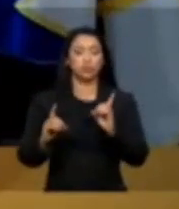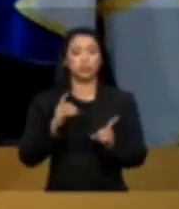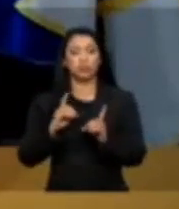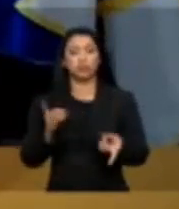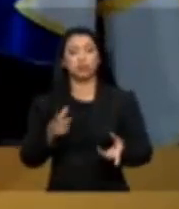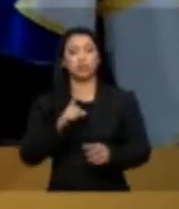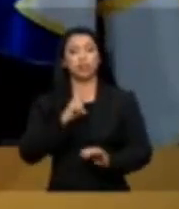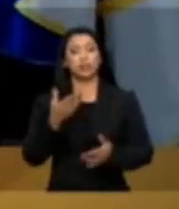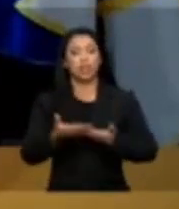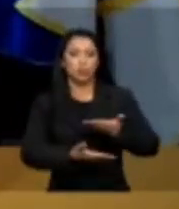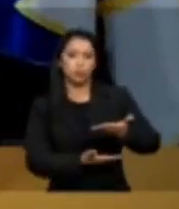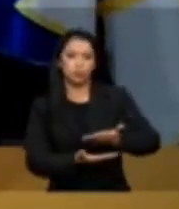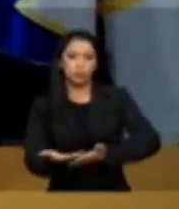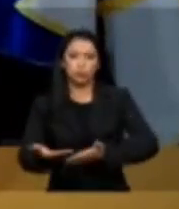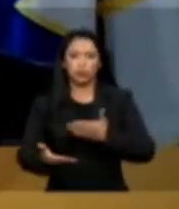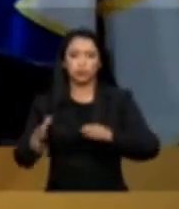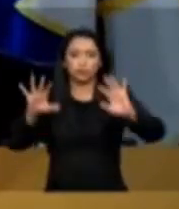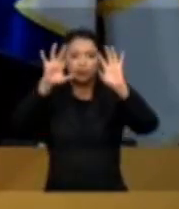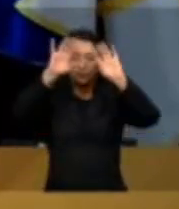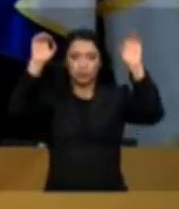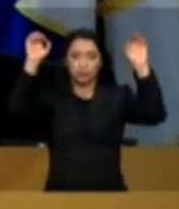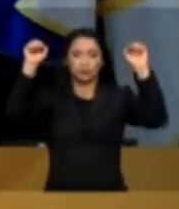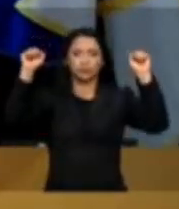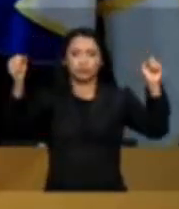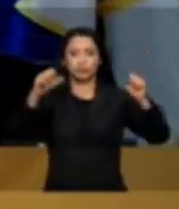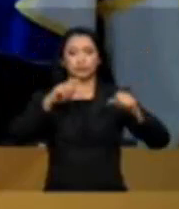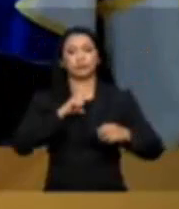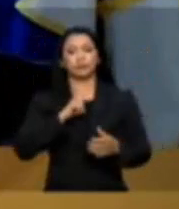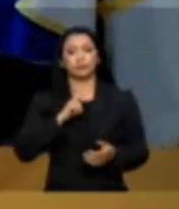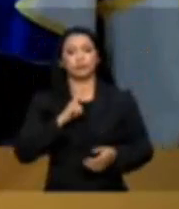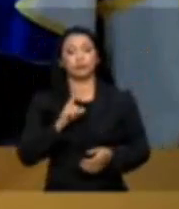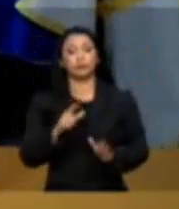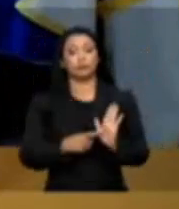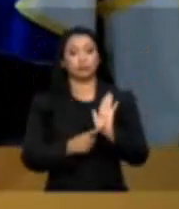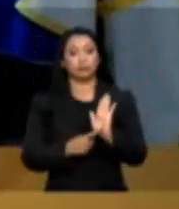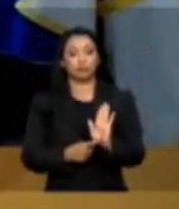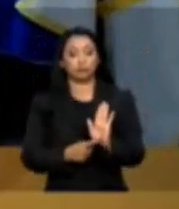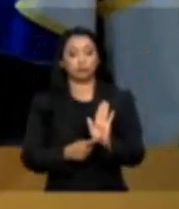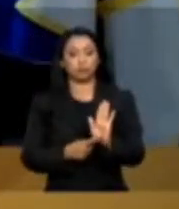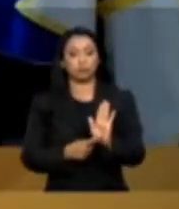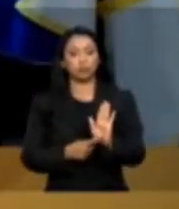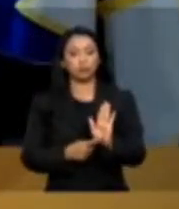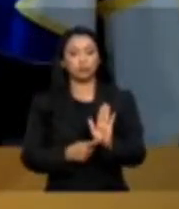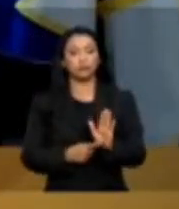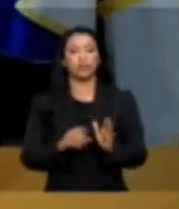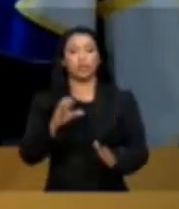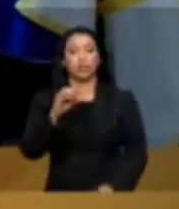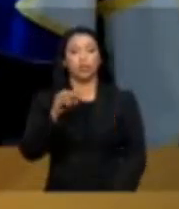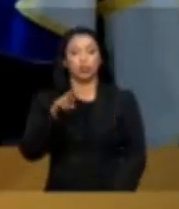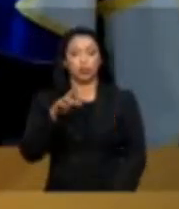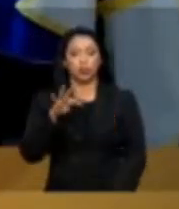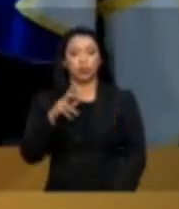de intercâmbio entre tribunais distintos, cumpre apontar que a Corte Interamericana